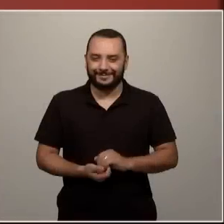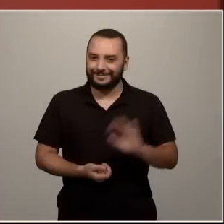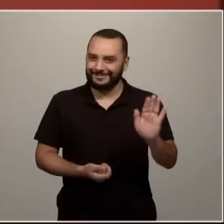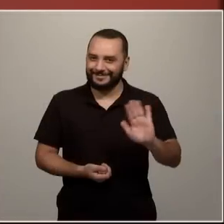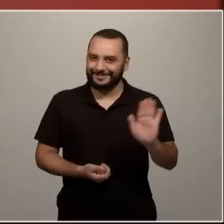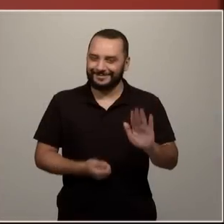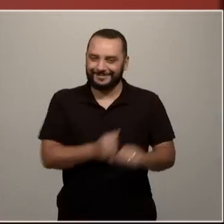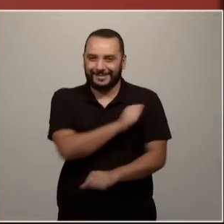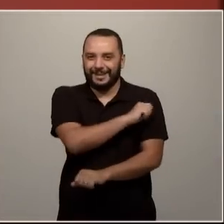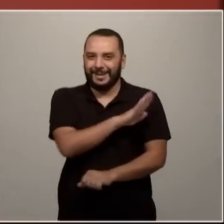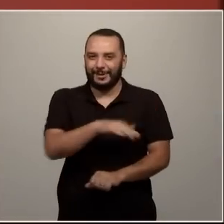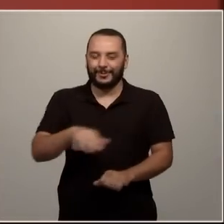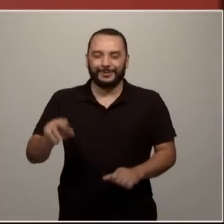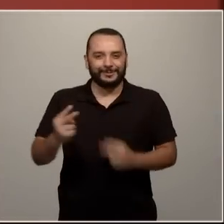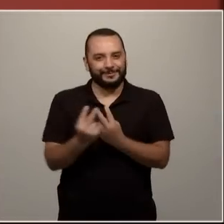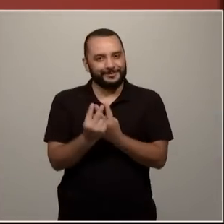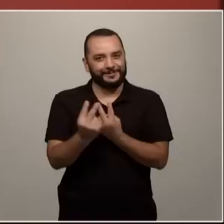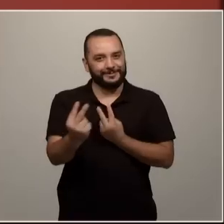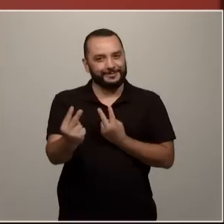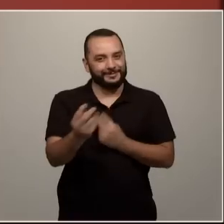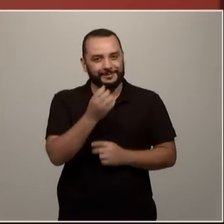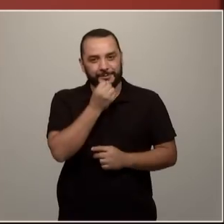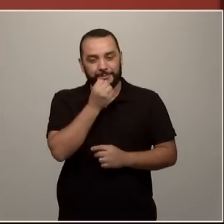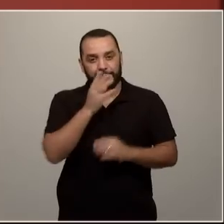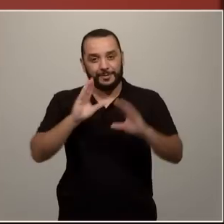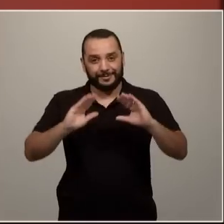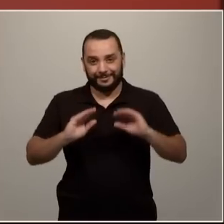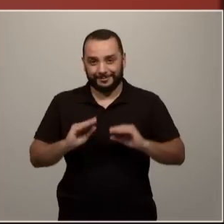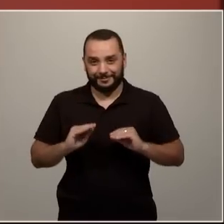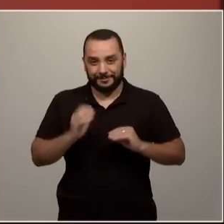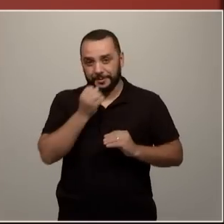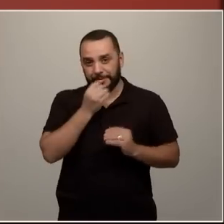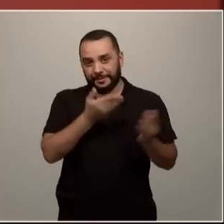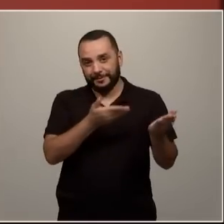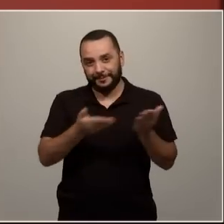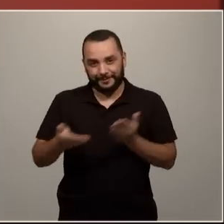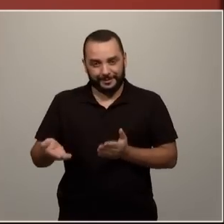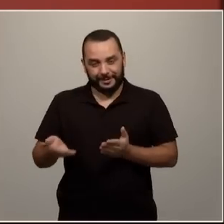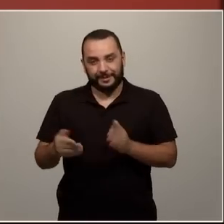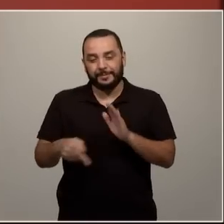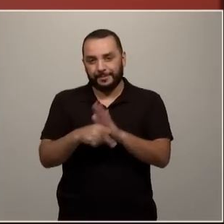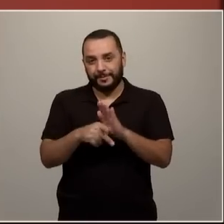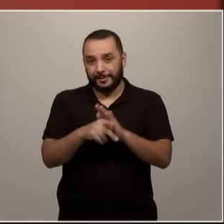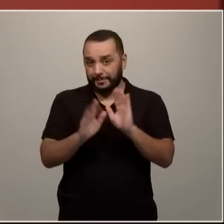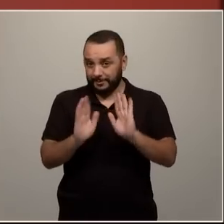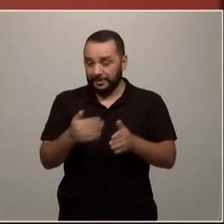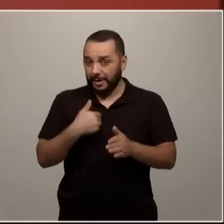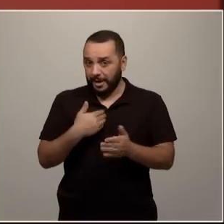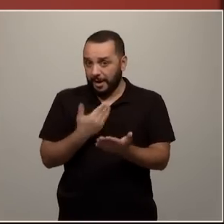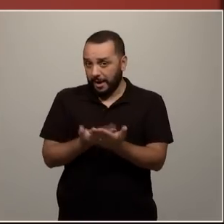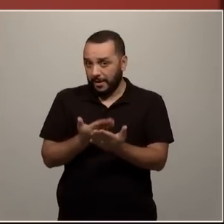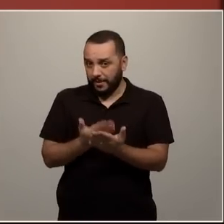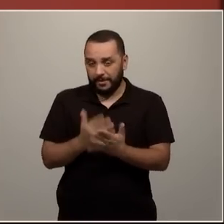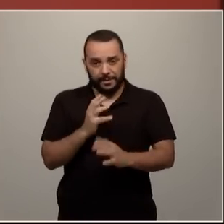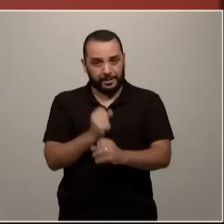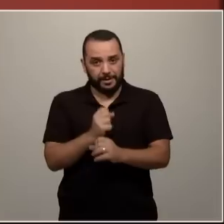Olá, alunos da Univesp, boa noite. Bem-vindos a esta live da disciplina de Cálculo 2